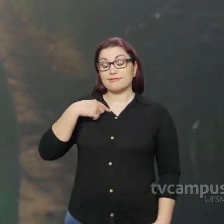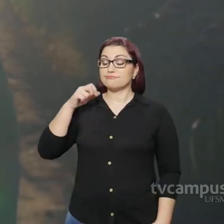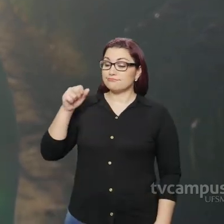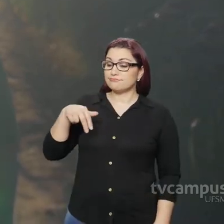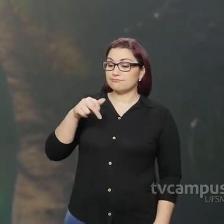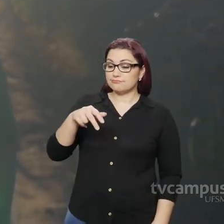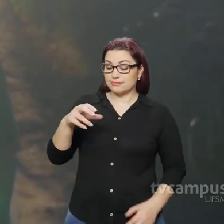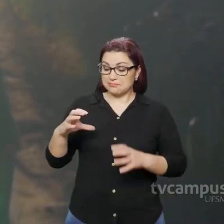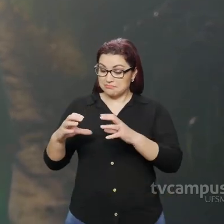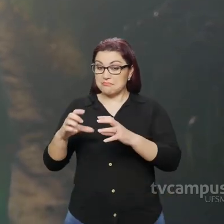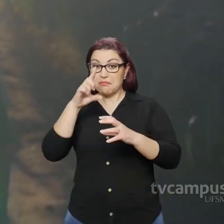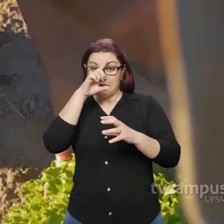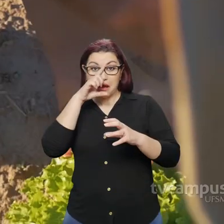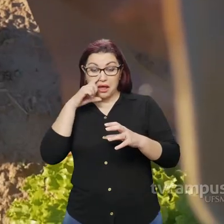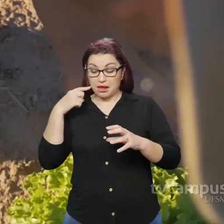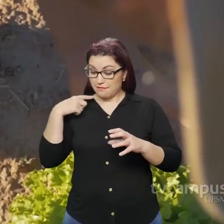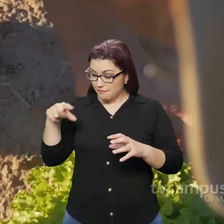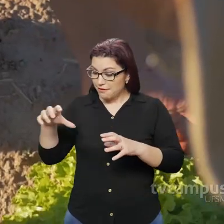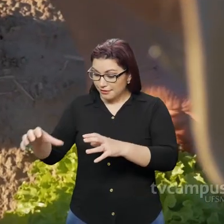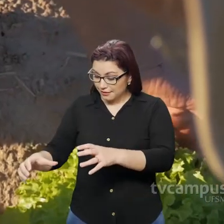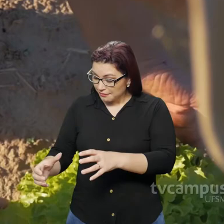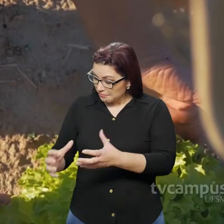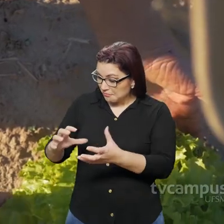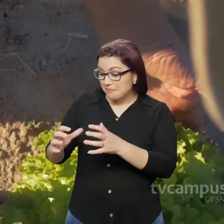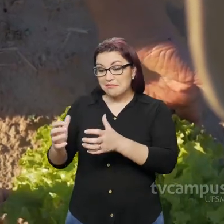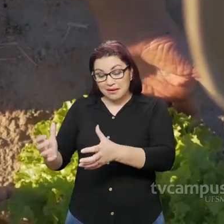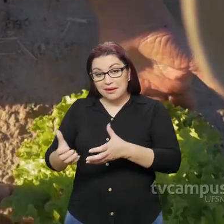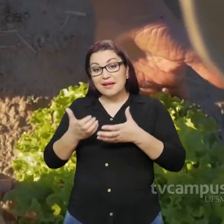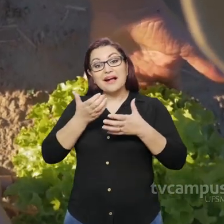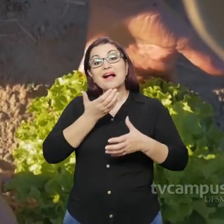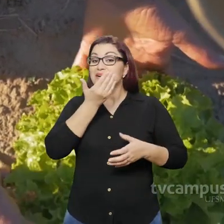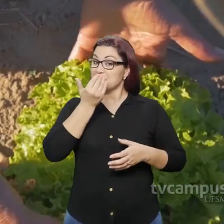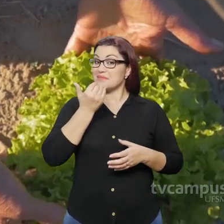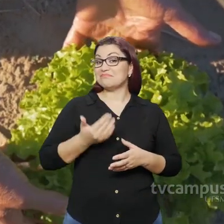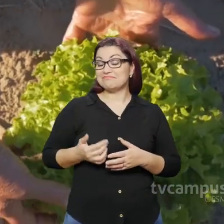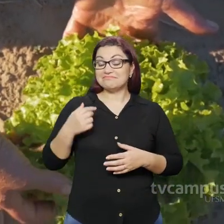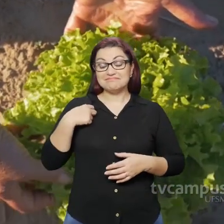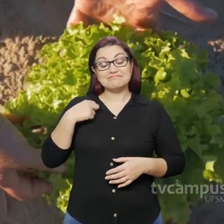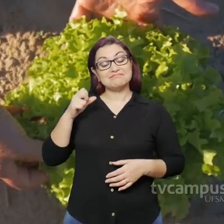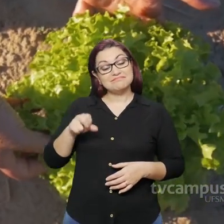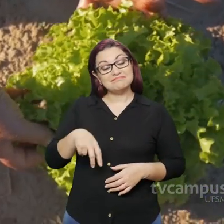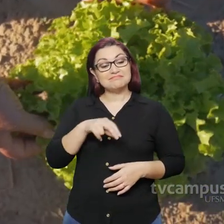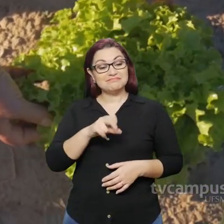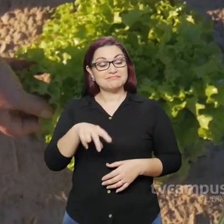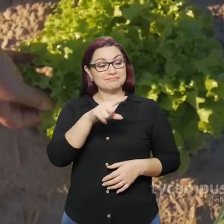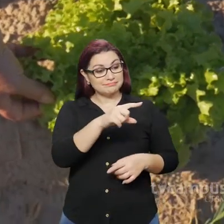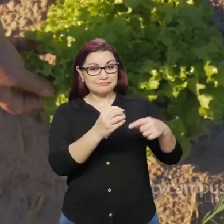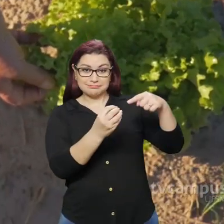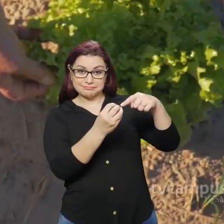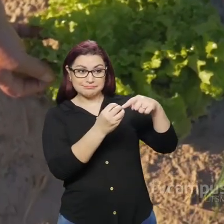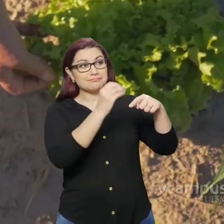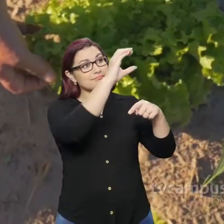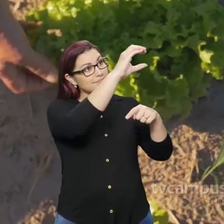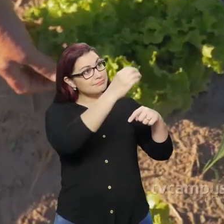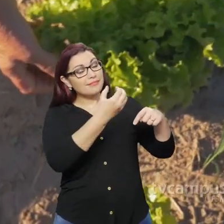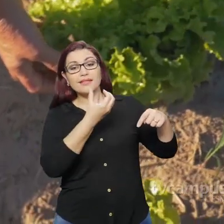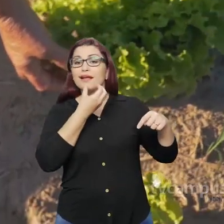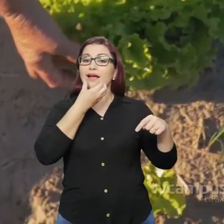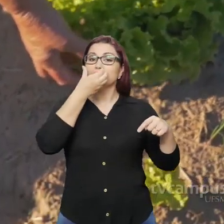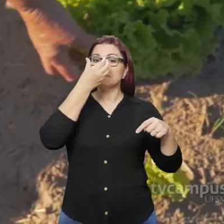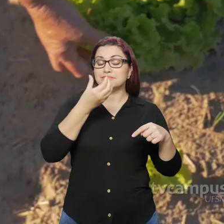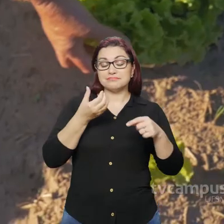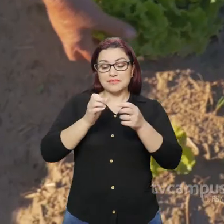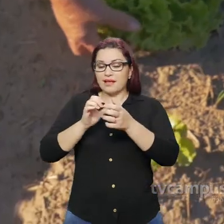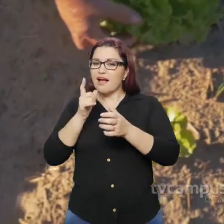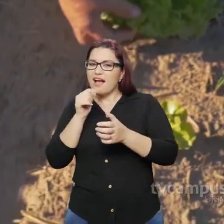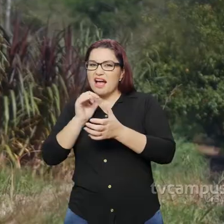Aqui eu passo, pego um melãozinho, vejo maduro, eu passo, saio e vou comendo. Um figo eu passo, não preciso lavar para comer. E se tu passa,